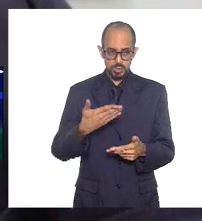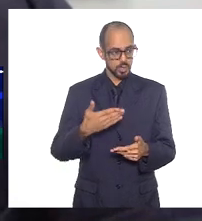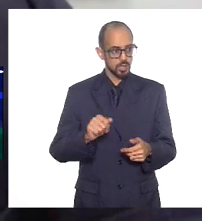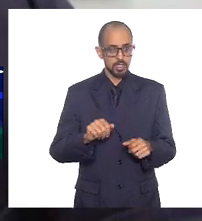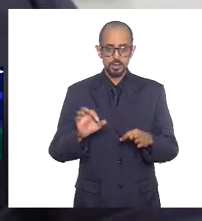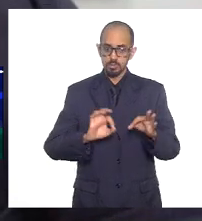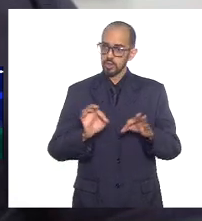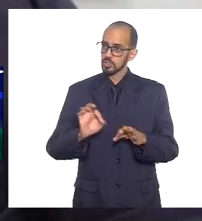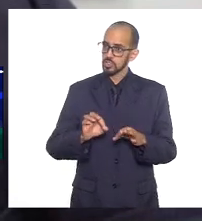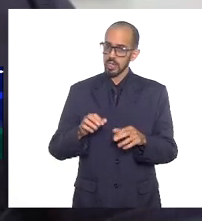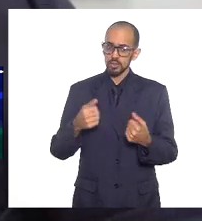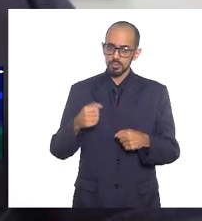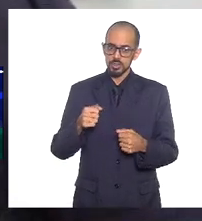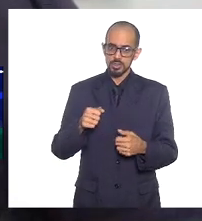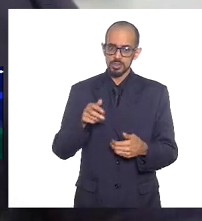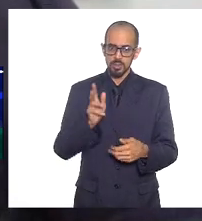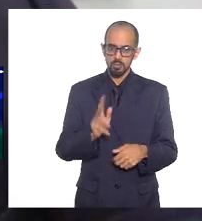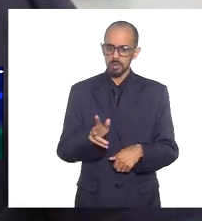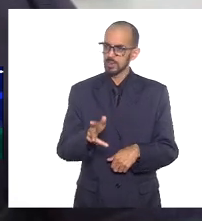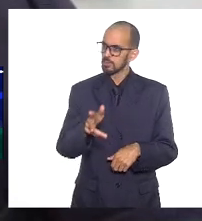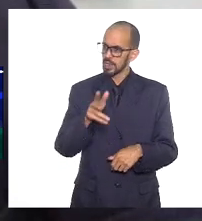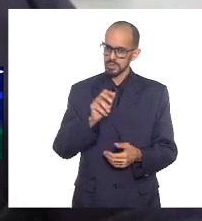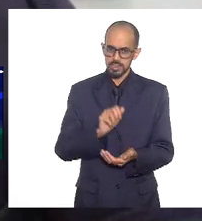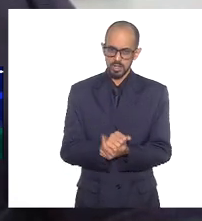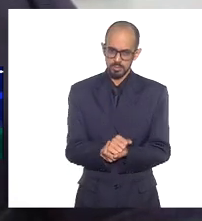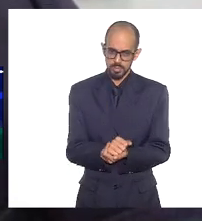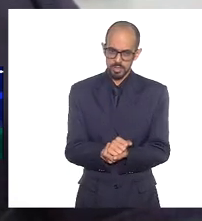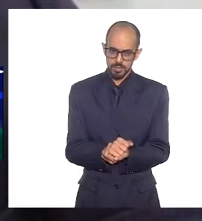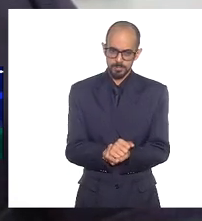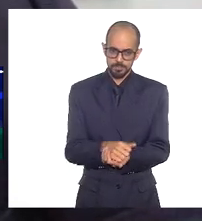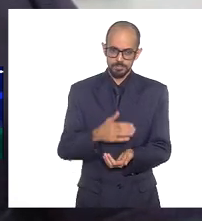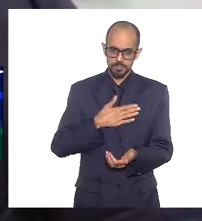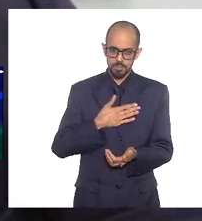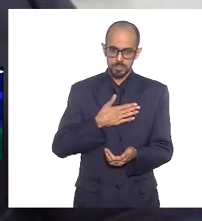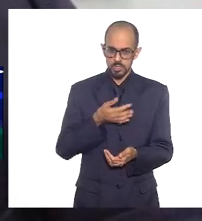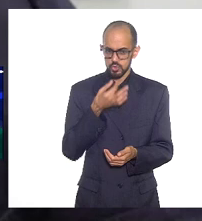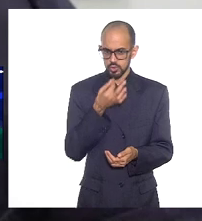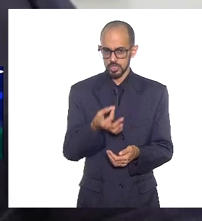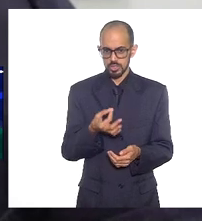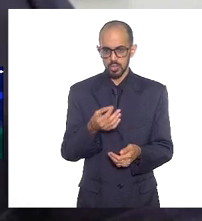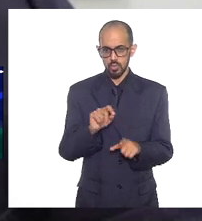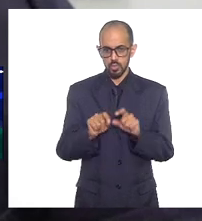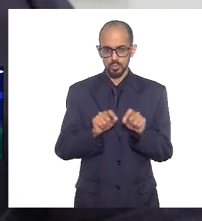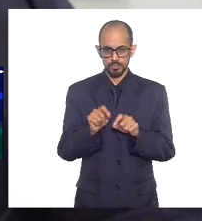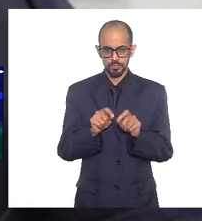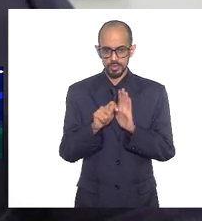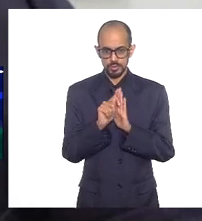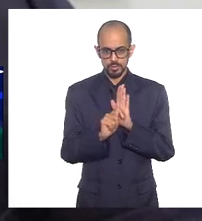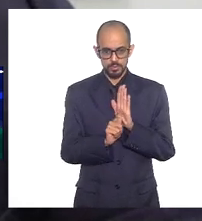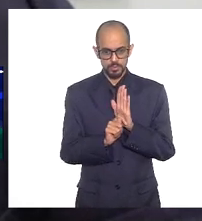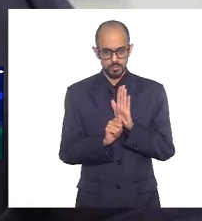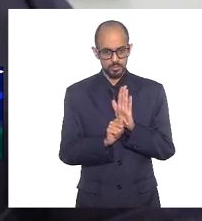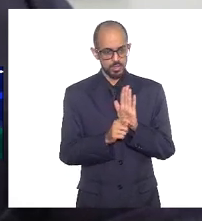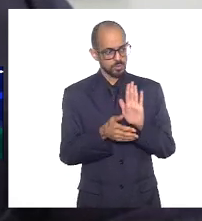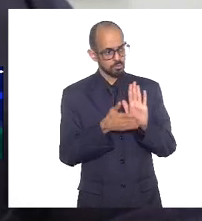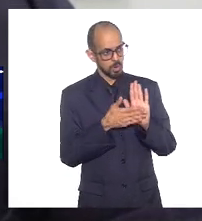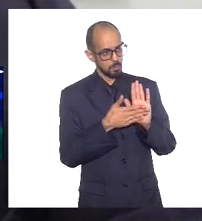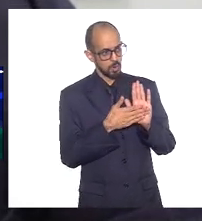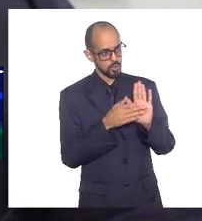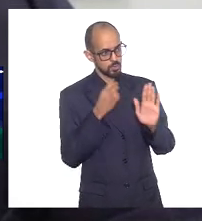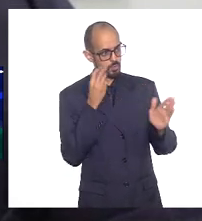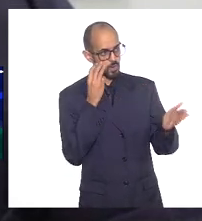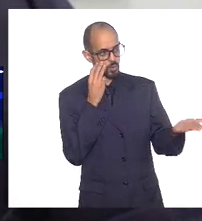deveria ser permanente, presidente. E aqui a minha sugestão, em primeiro lugar, essa redação proposta pelo deputado Valdeck,